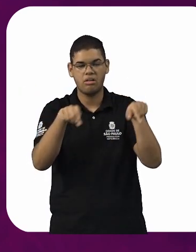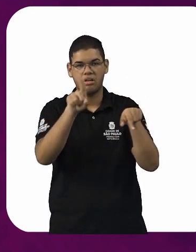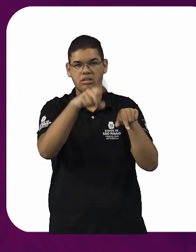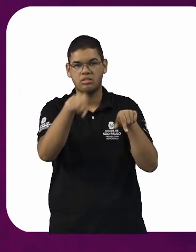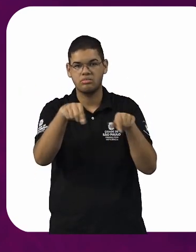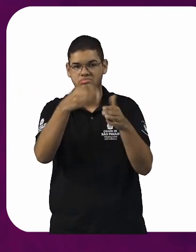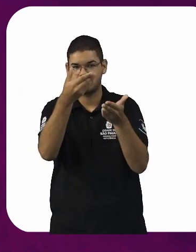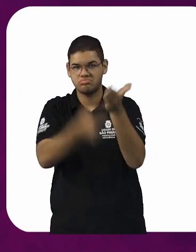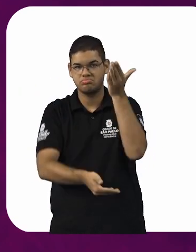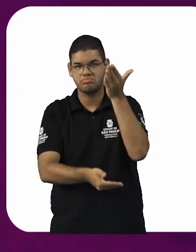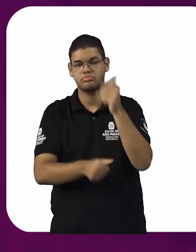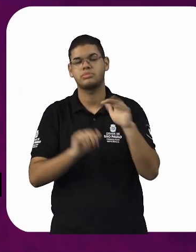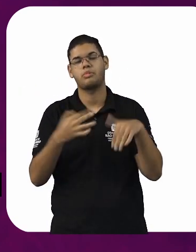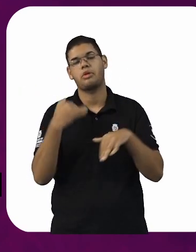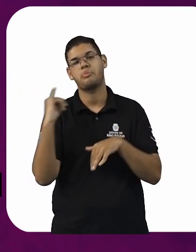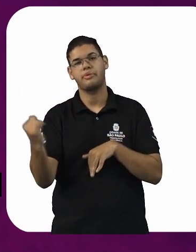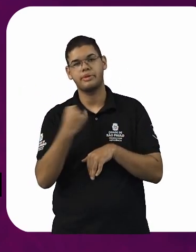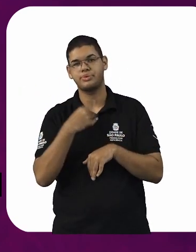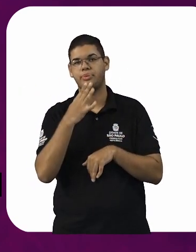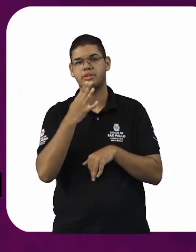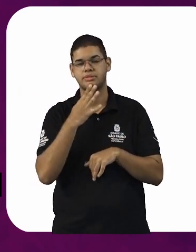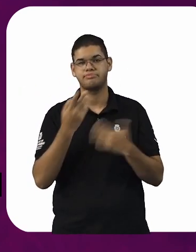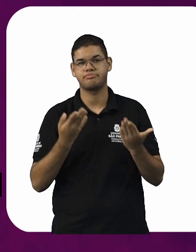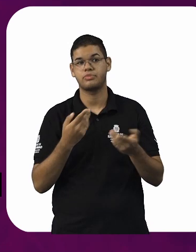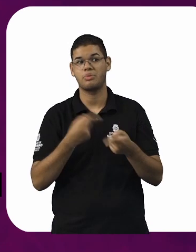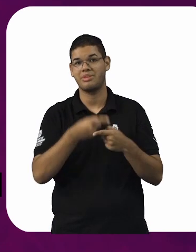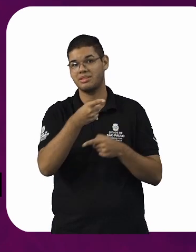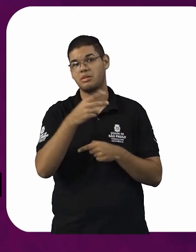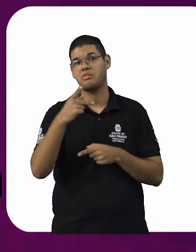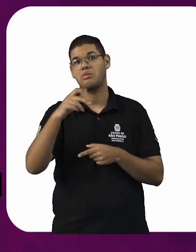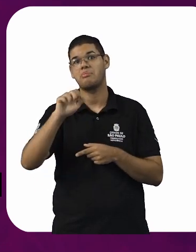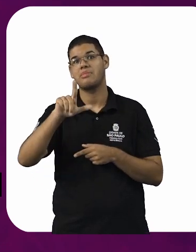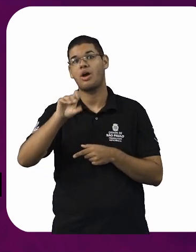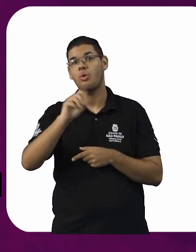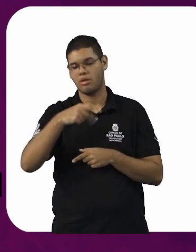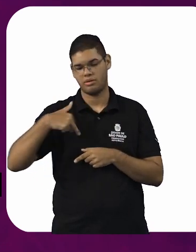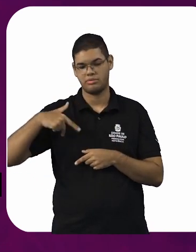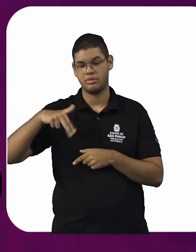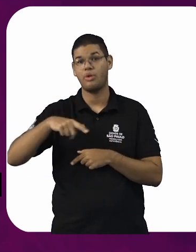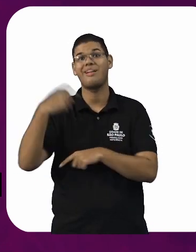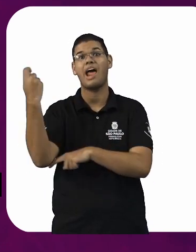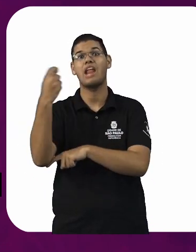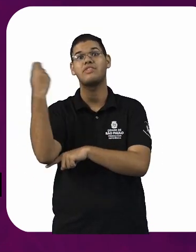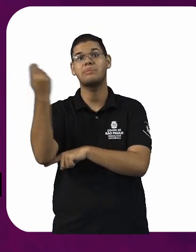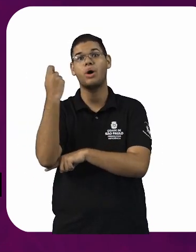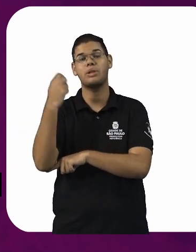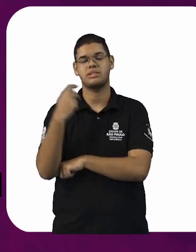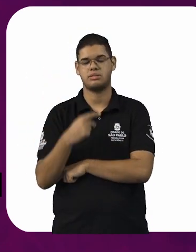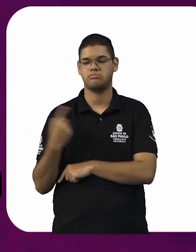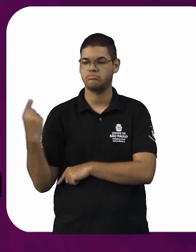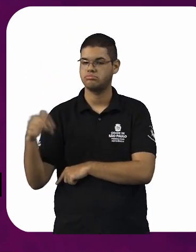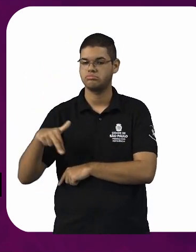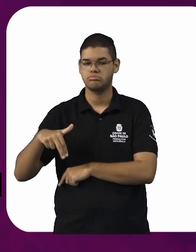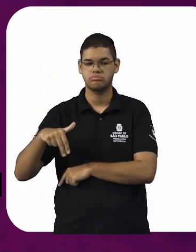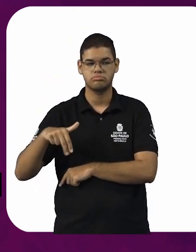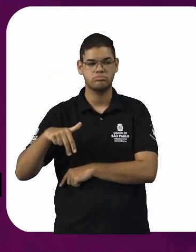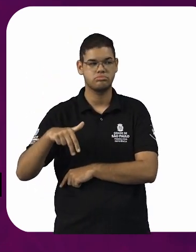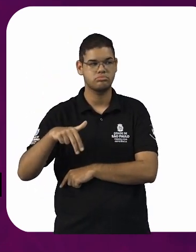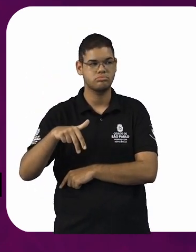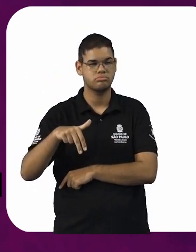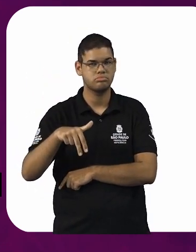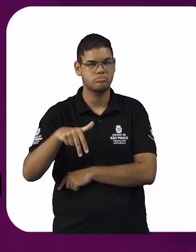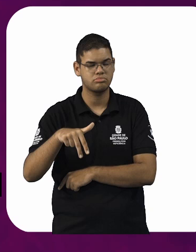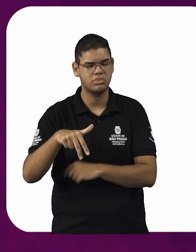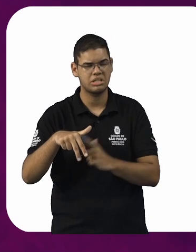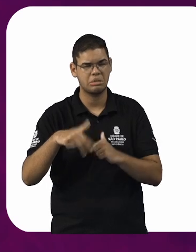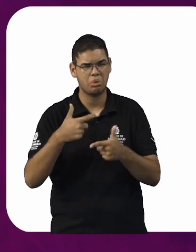sabe, é importante reconhecer isso, né, Paulo? Que o Paulo andando na rua, na Avenida Paulista, dificilmente vai ter algum tipo de problema.